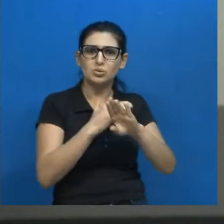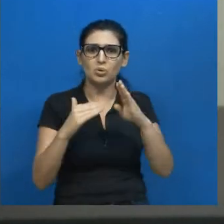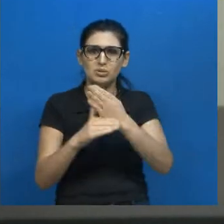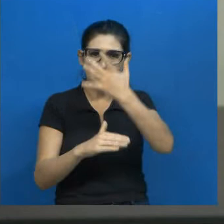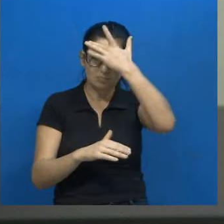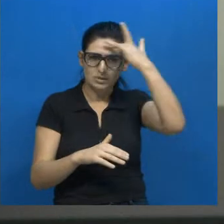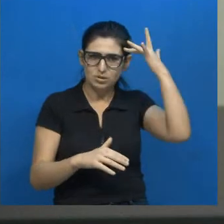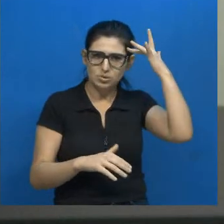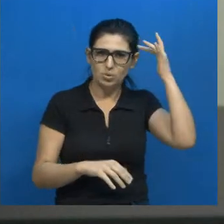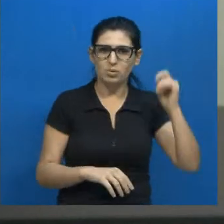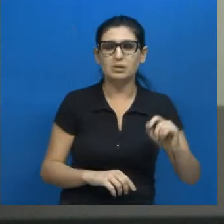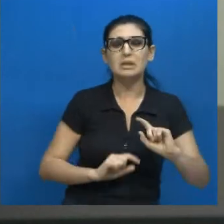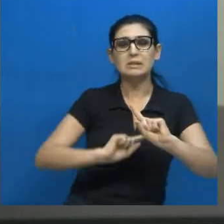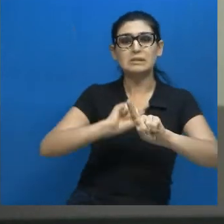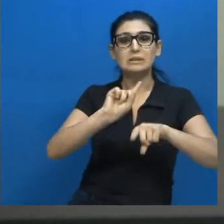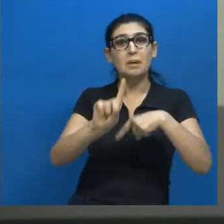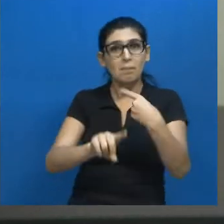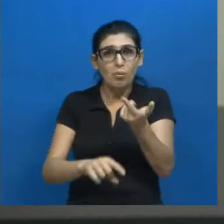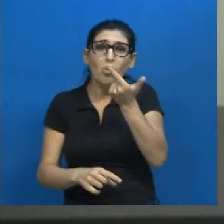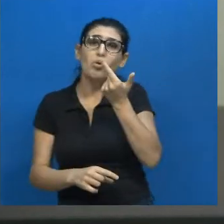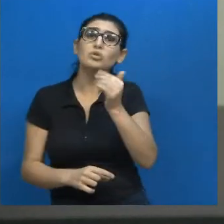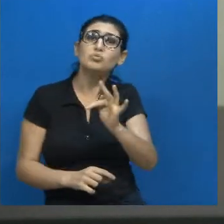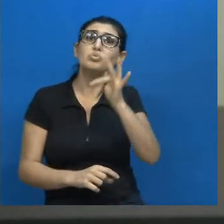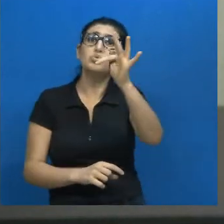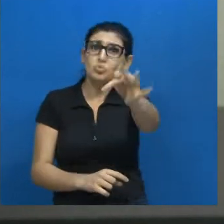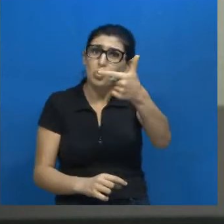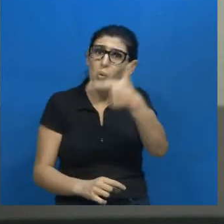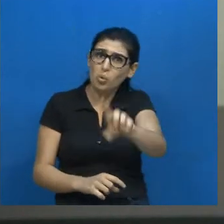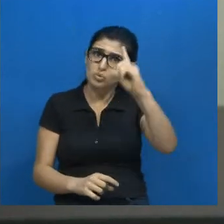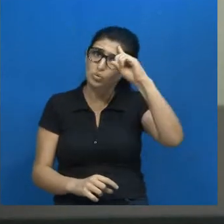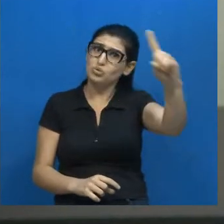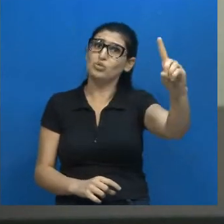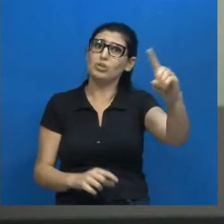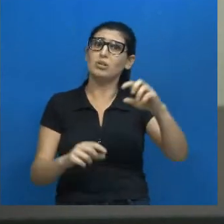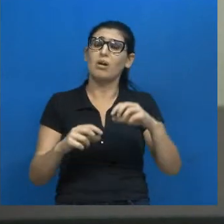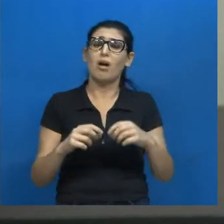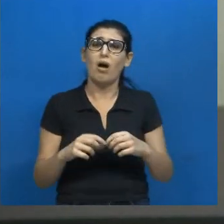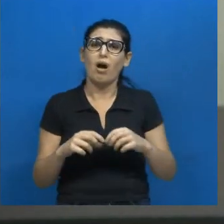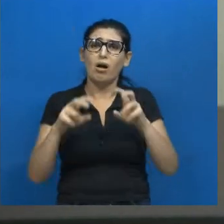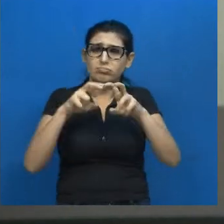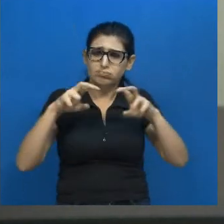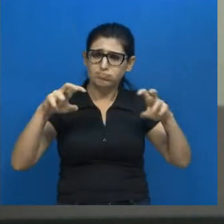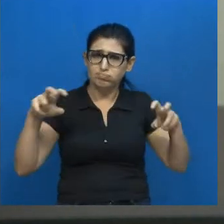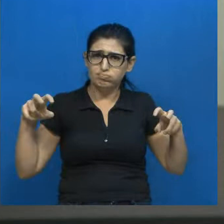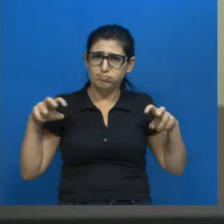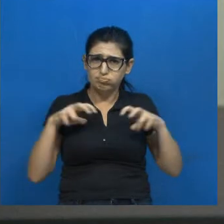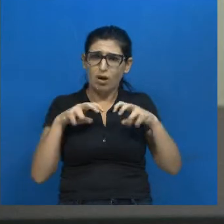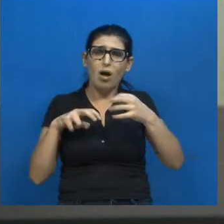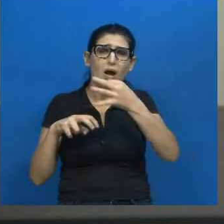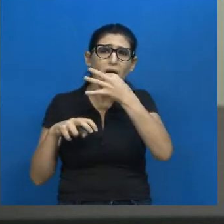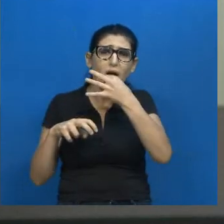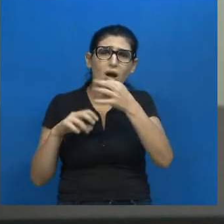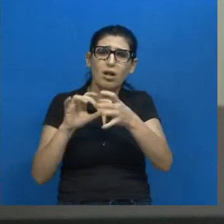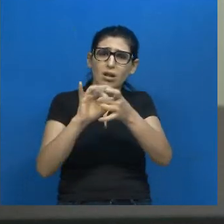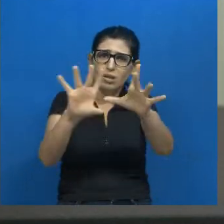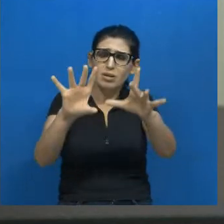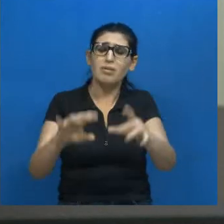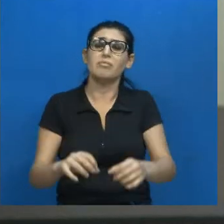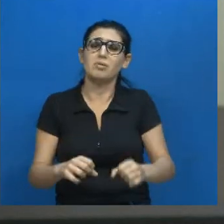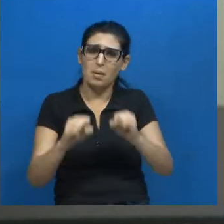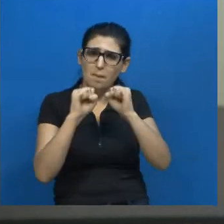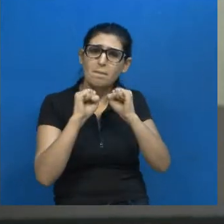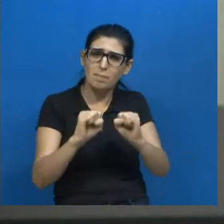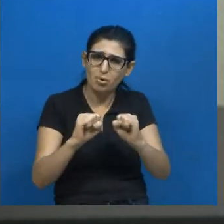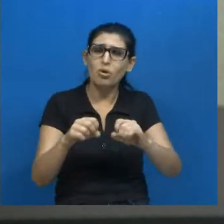vai ter novas audiências, vocês já sabem como se manifestarem, já